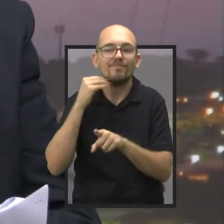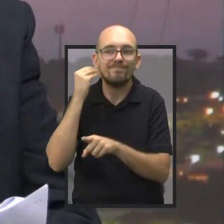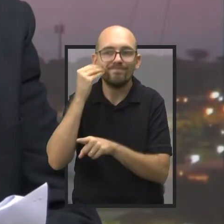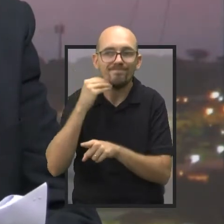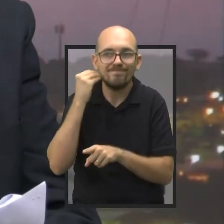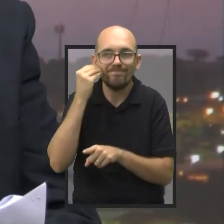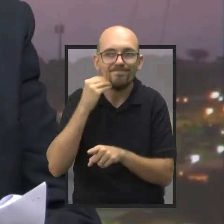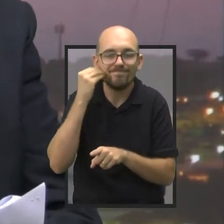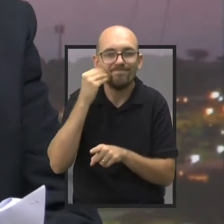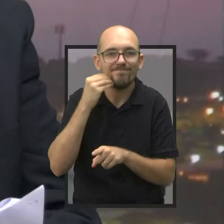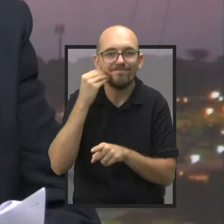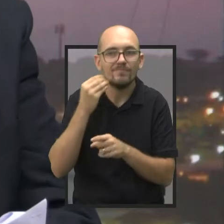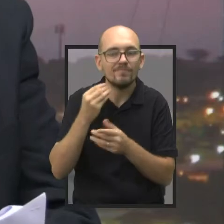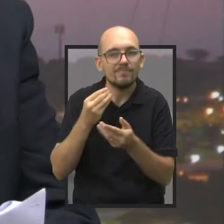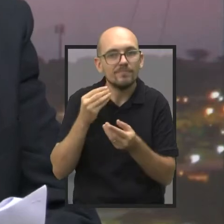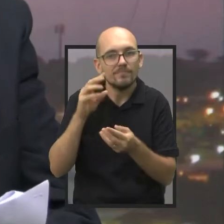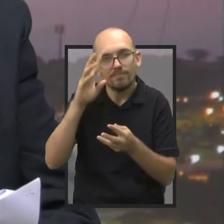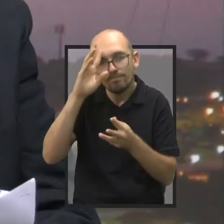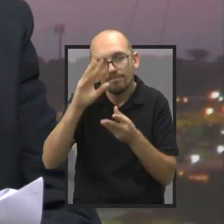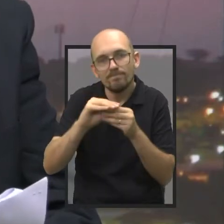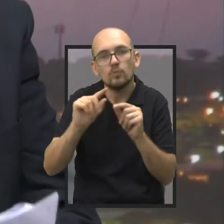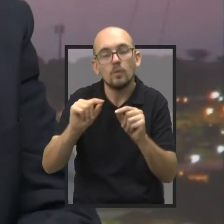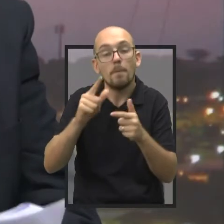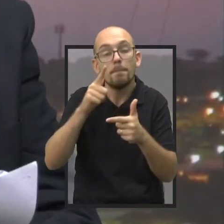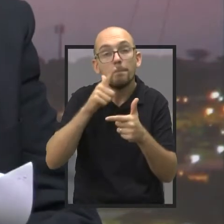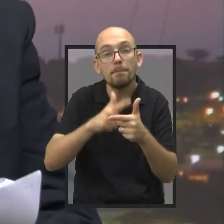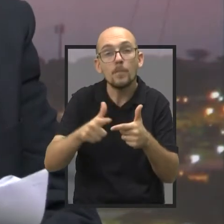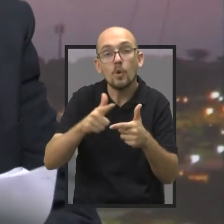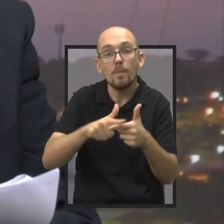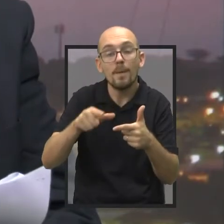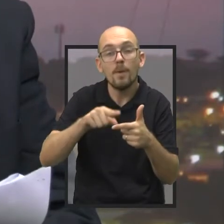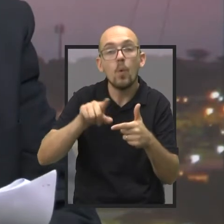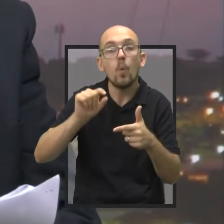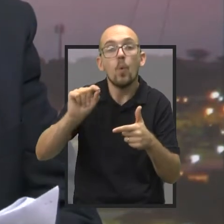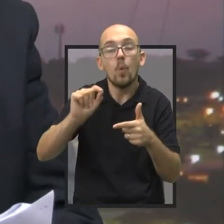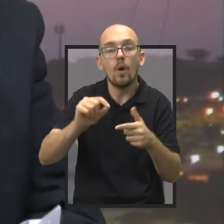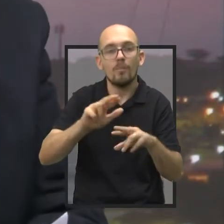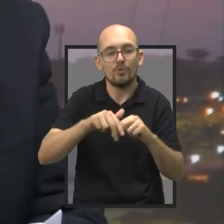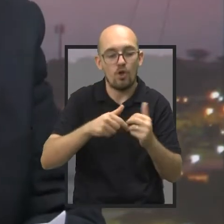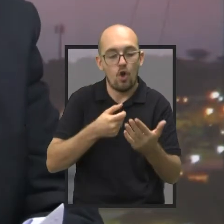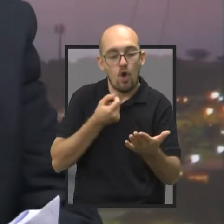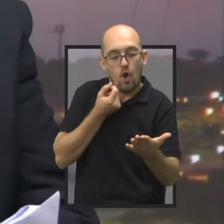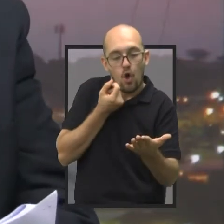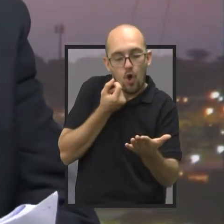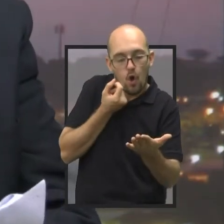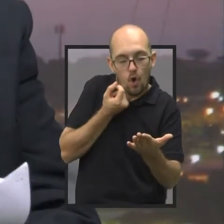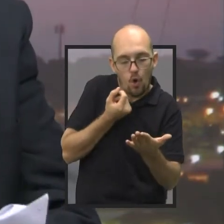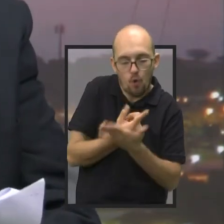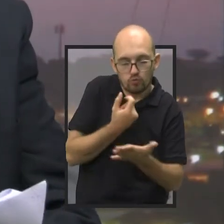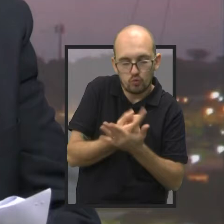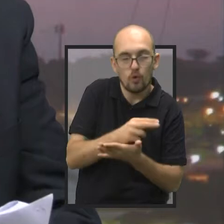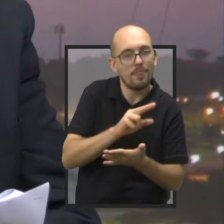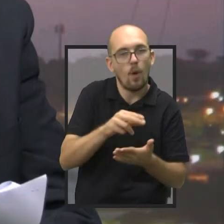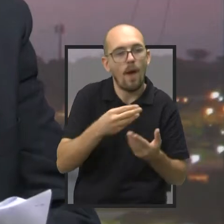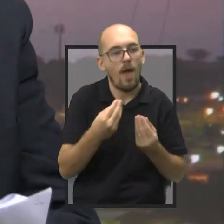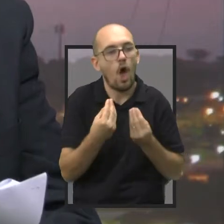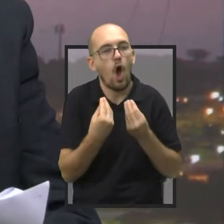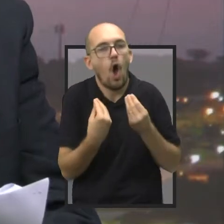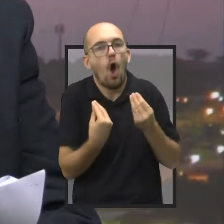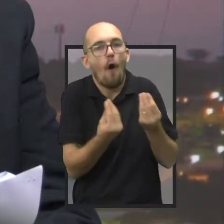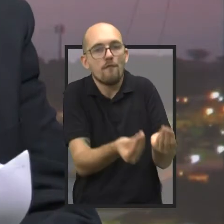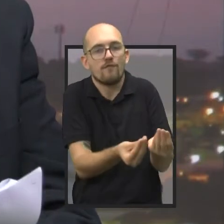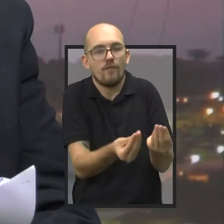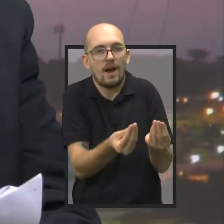experimentar, concluir que o problema é do consumo e não da oferta dos produtos. Então o